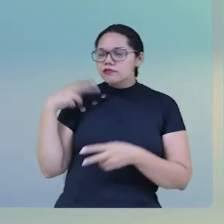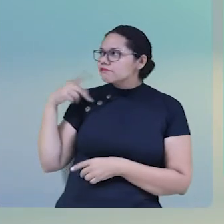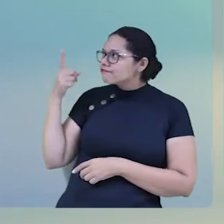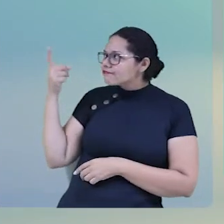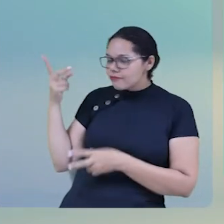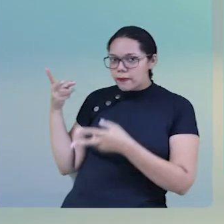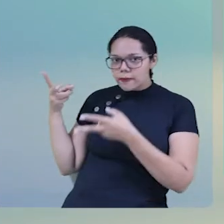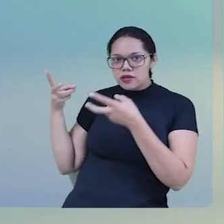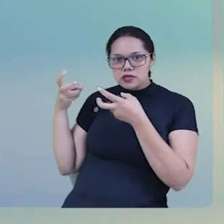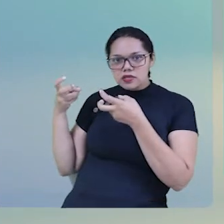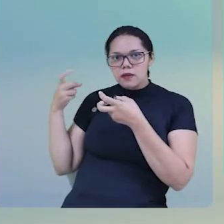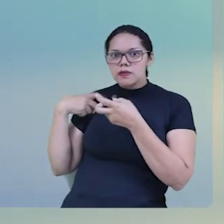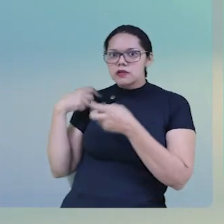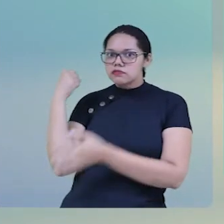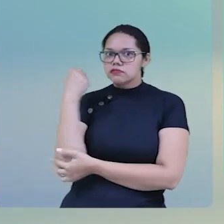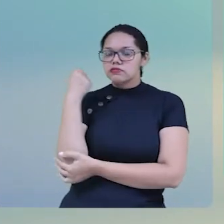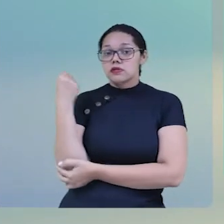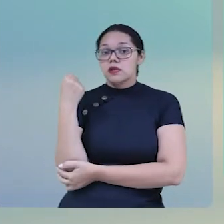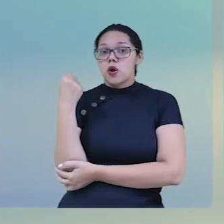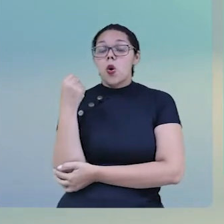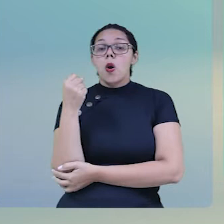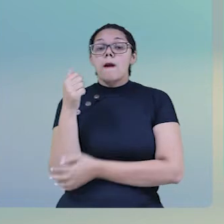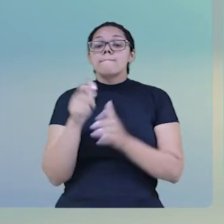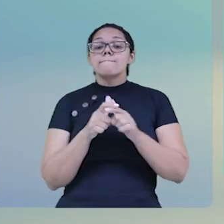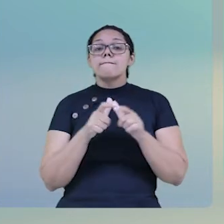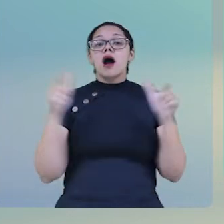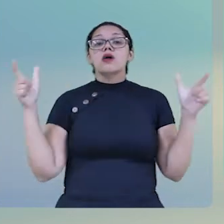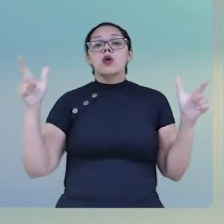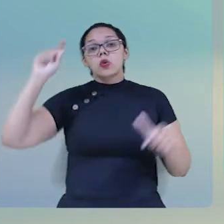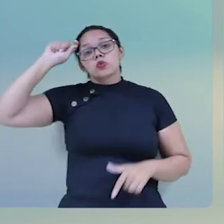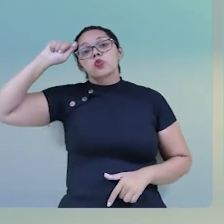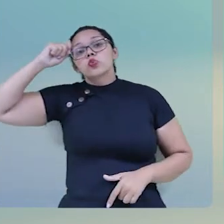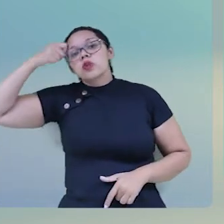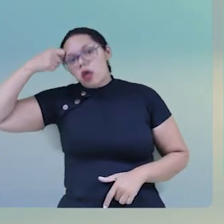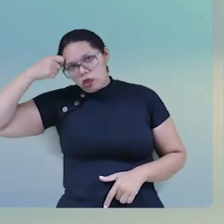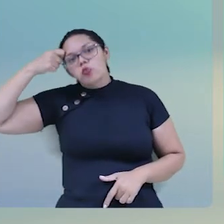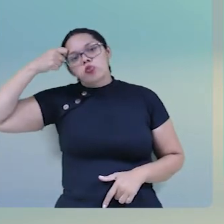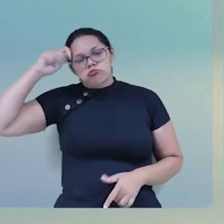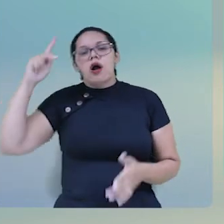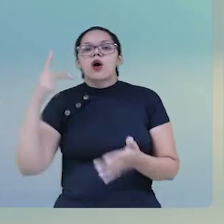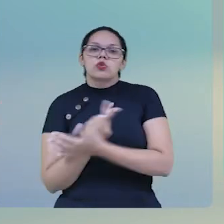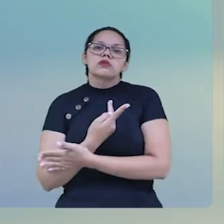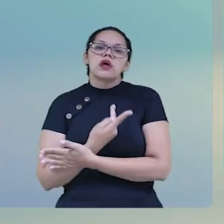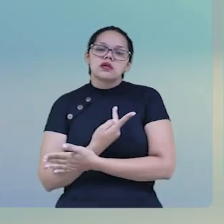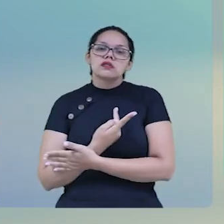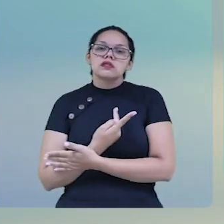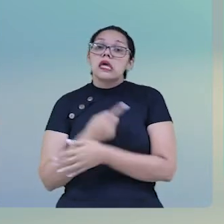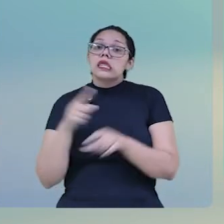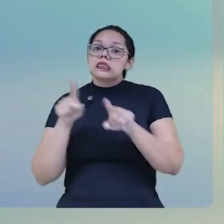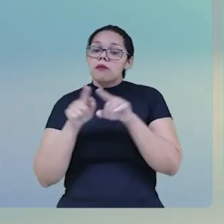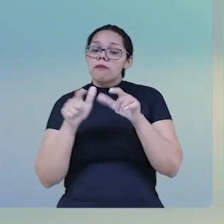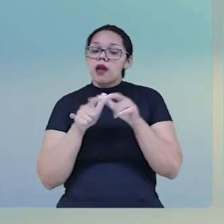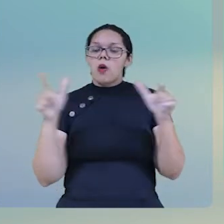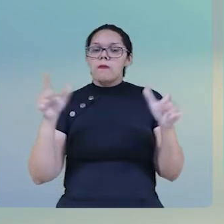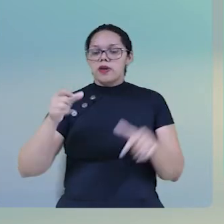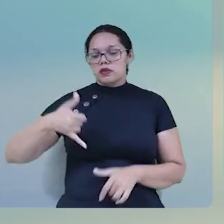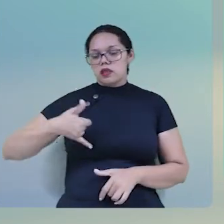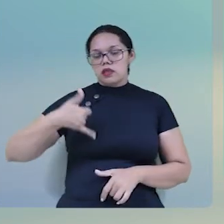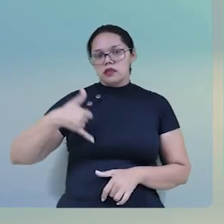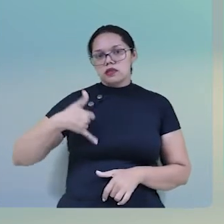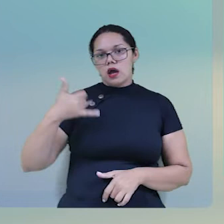risco, sabes que a sua incidência é maior nos negros, na raça negra. Aumenta com a